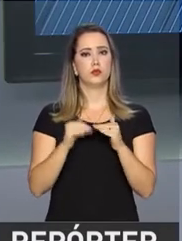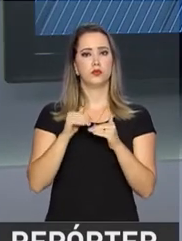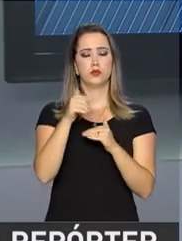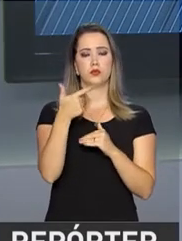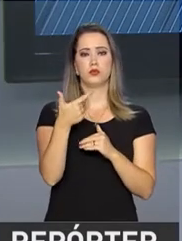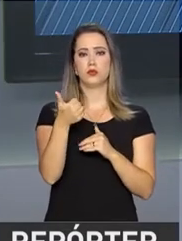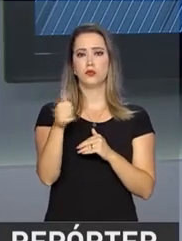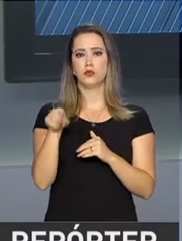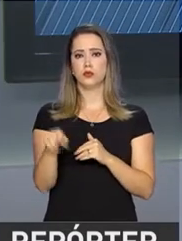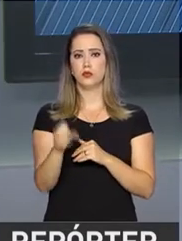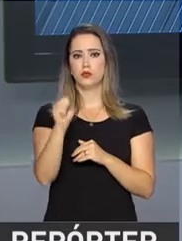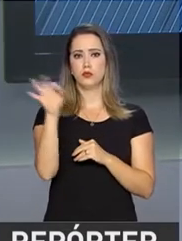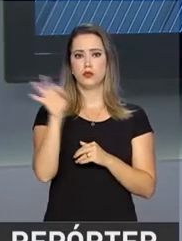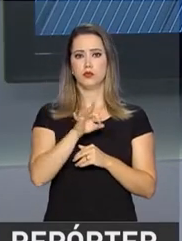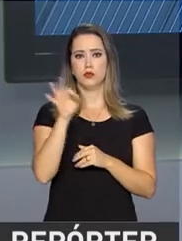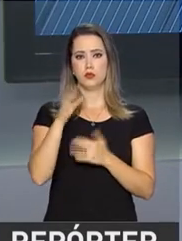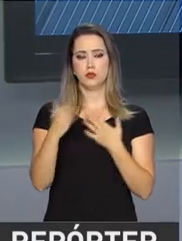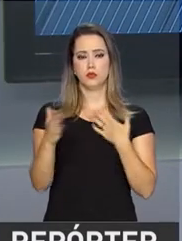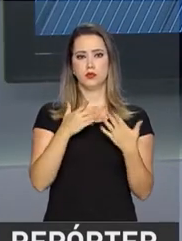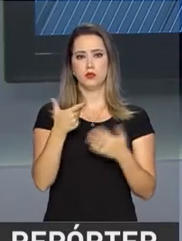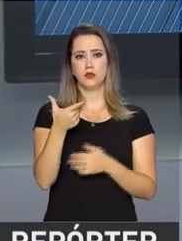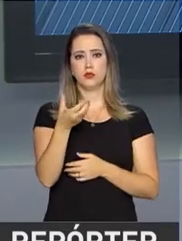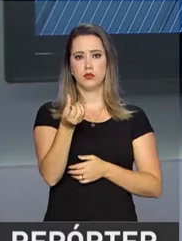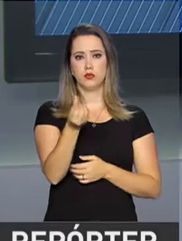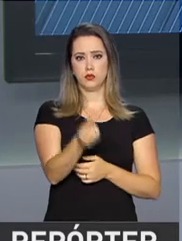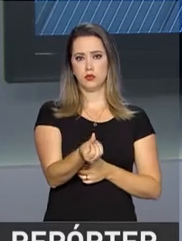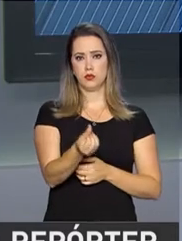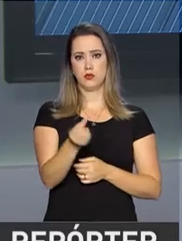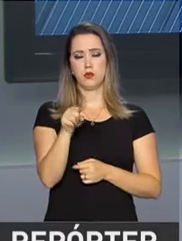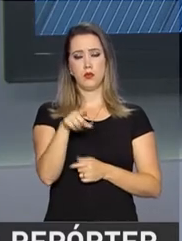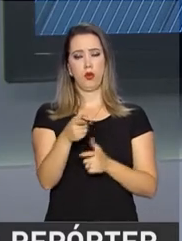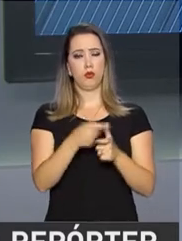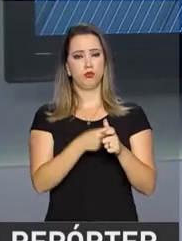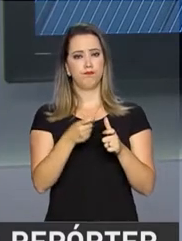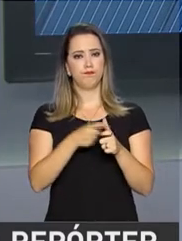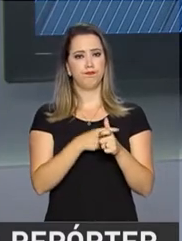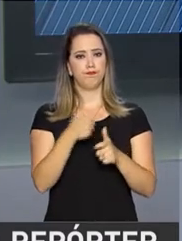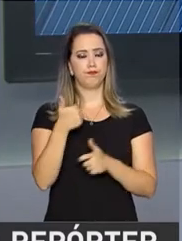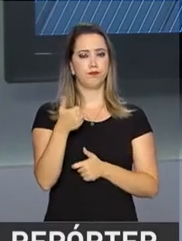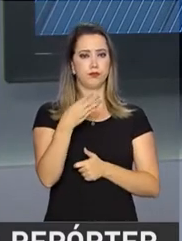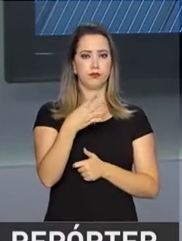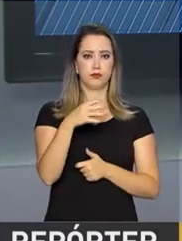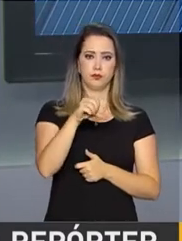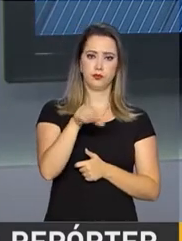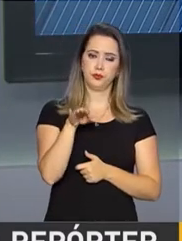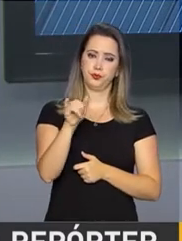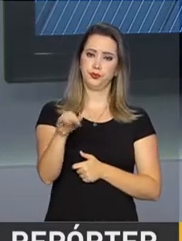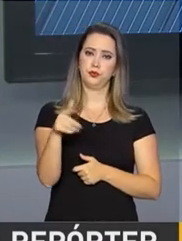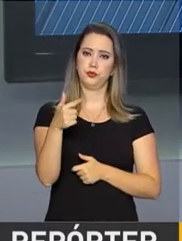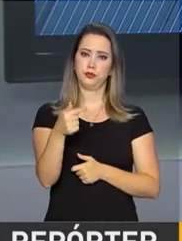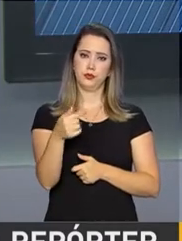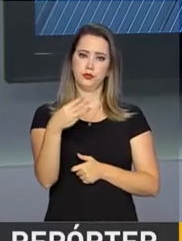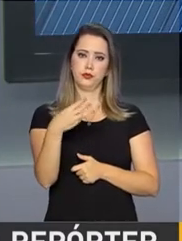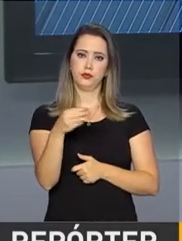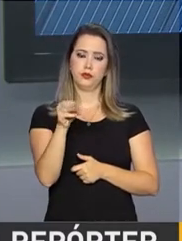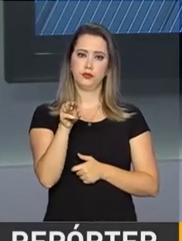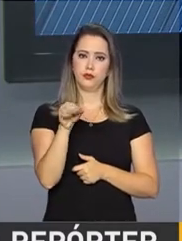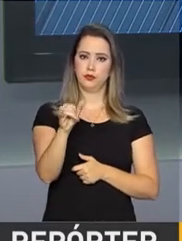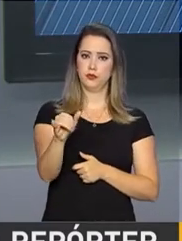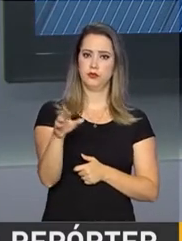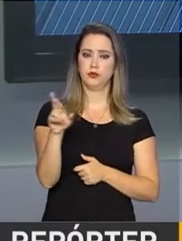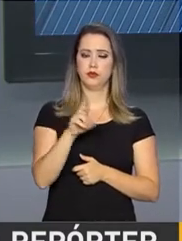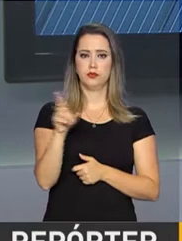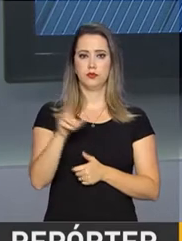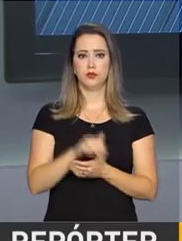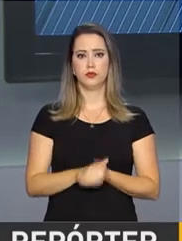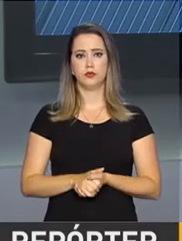de 21,8 por cento em relação a 2006 quando o rombo foi de 149 bilhões 730